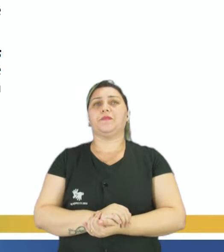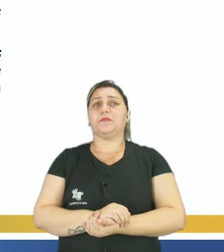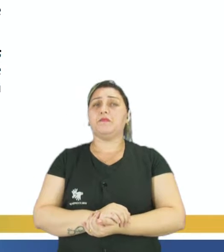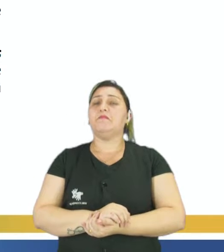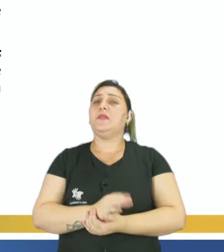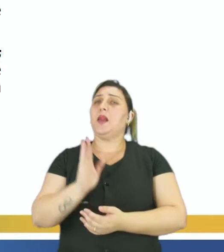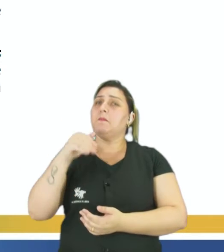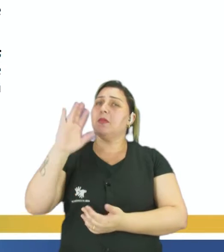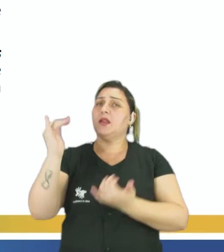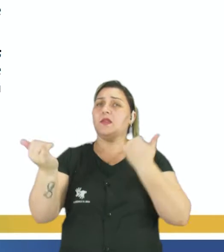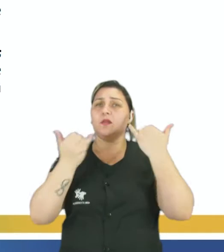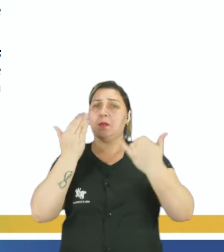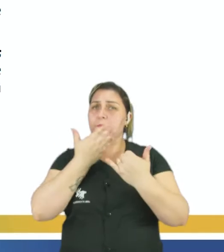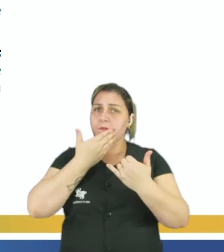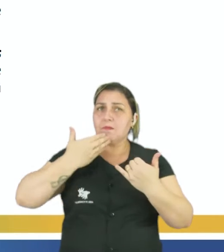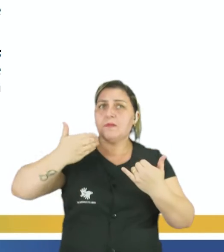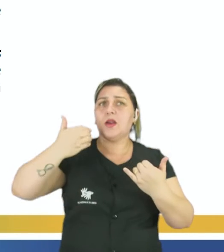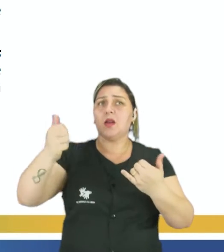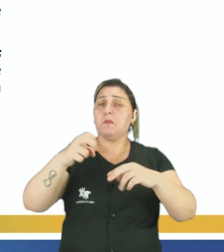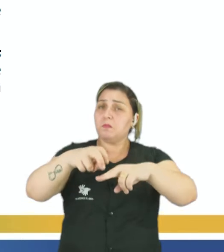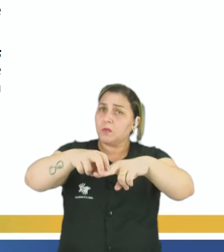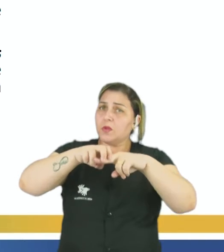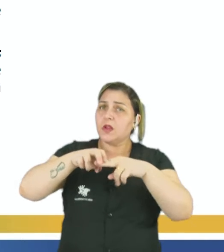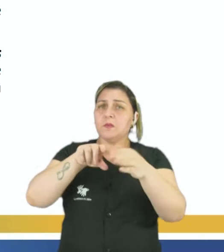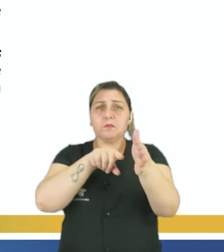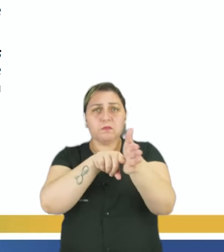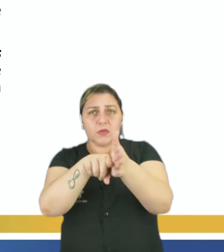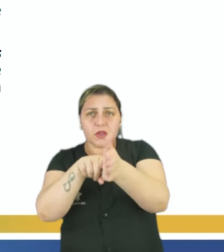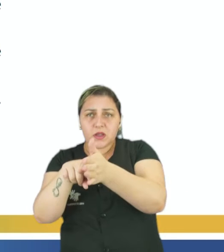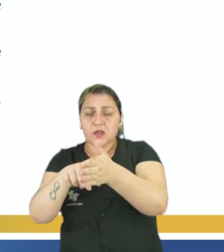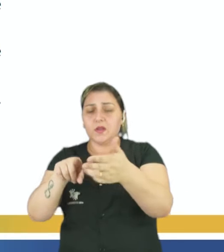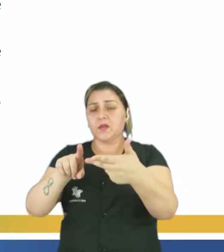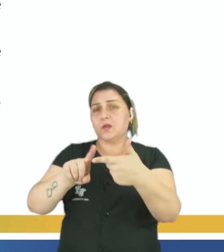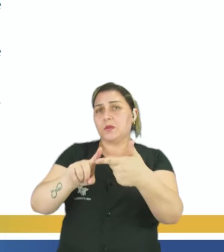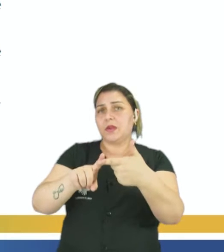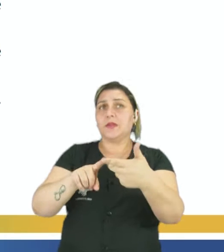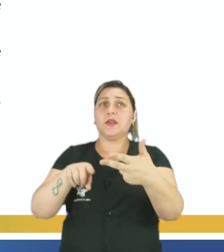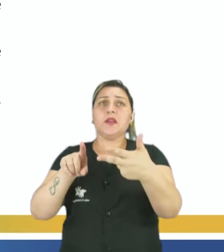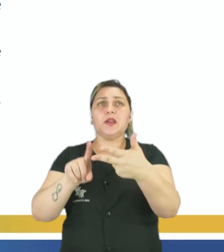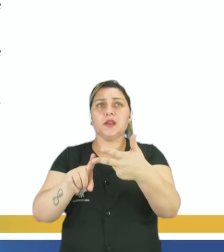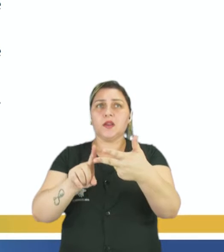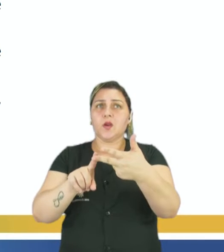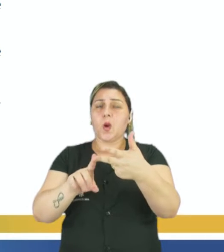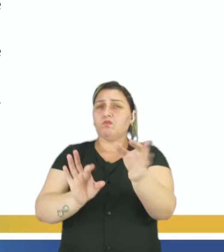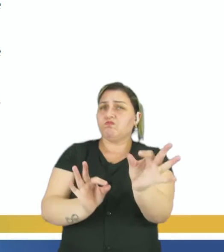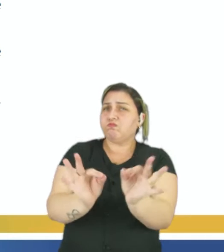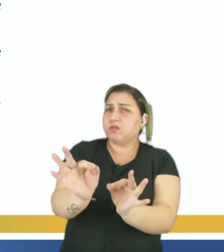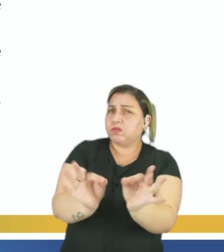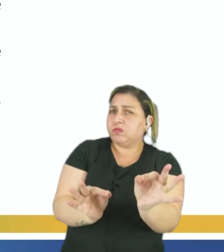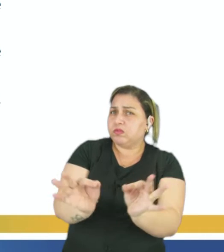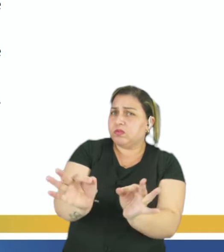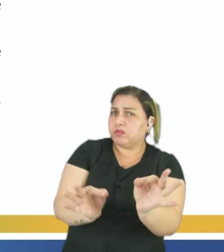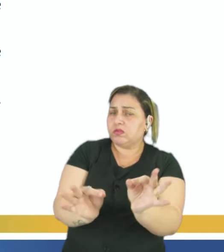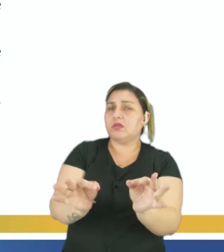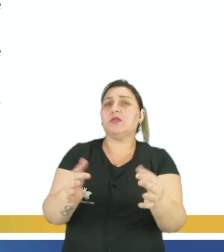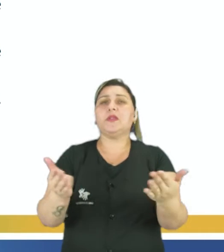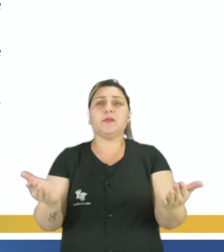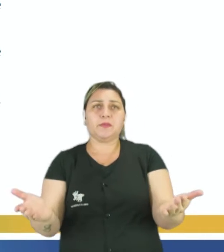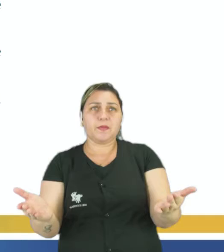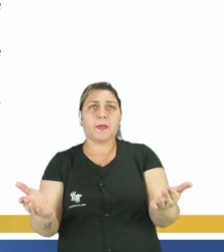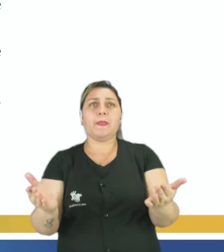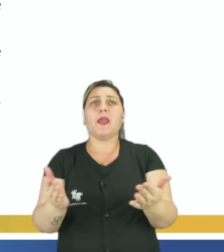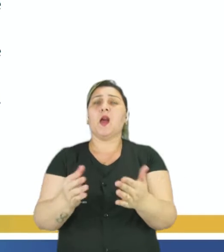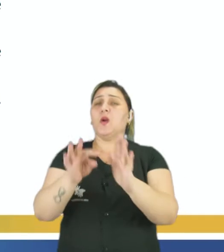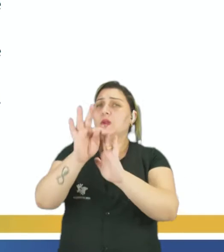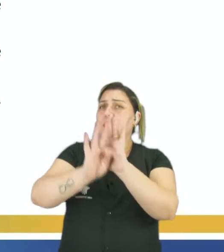mais informação, melhor. Portanto, pesquise, segundo passo. Terceiro, organize.